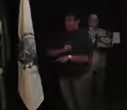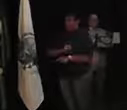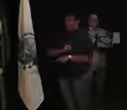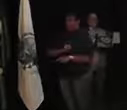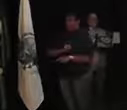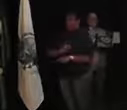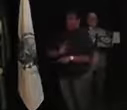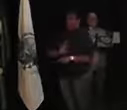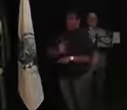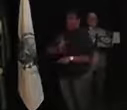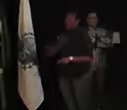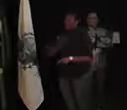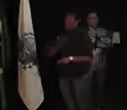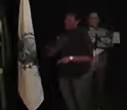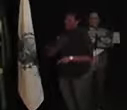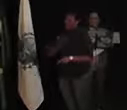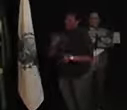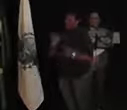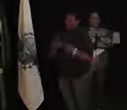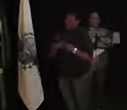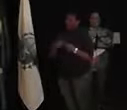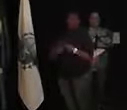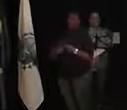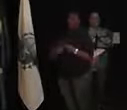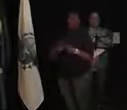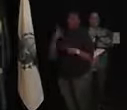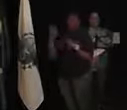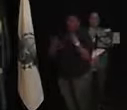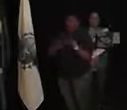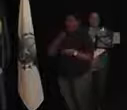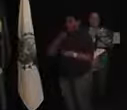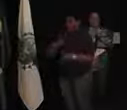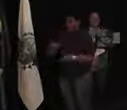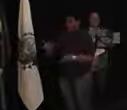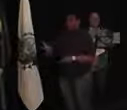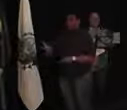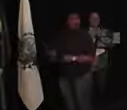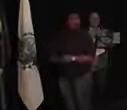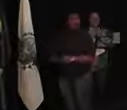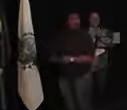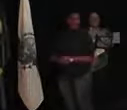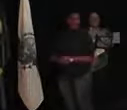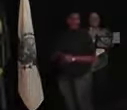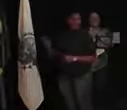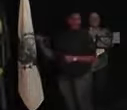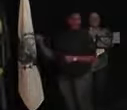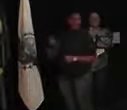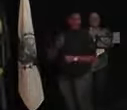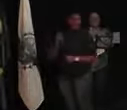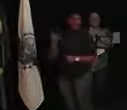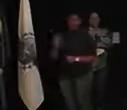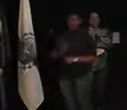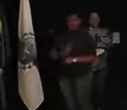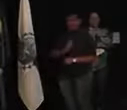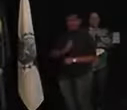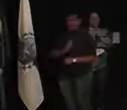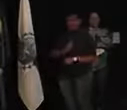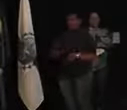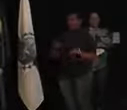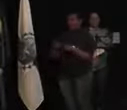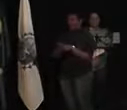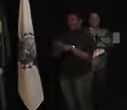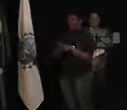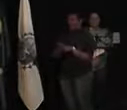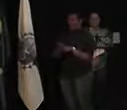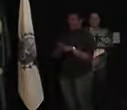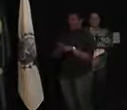isso que eu faço, né? Porque, como eu digo sempre, o nosso ofício também é